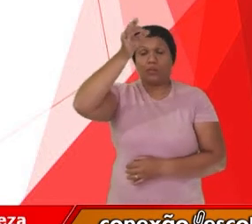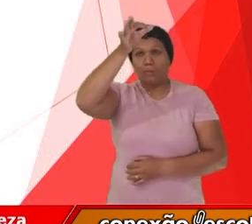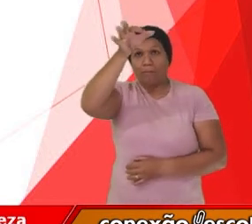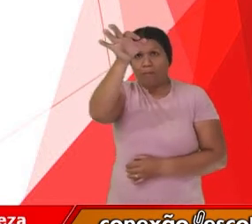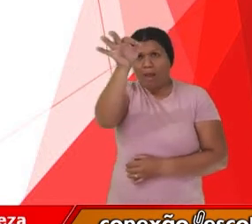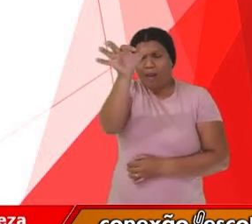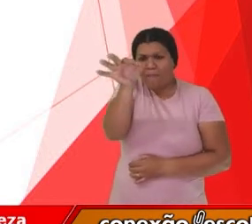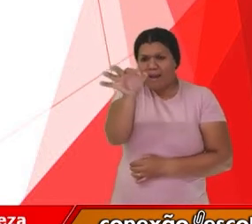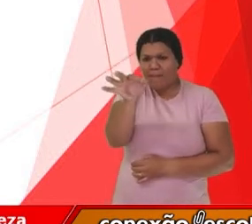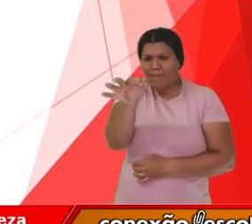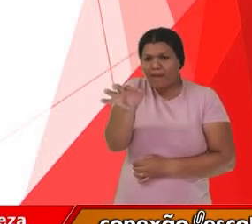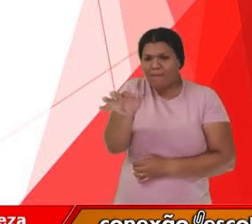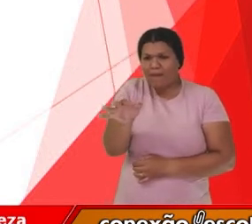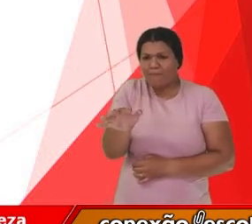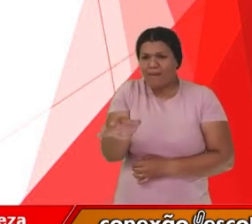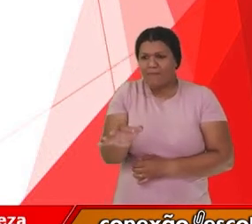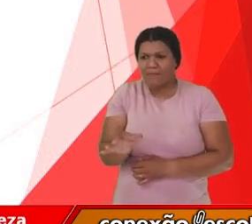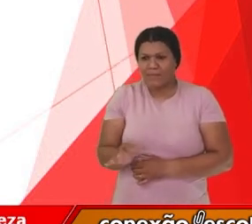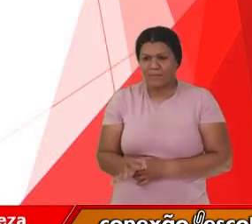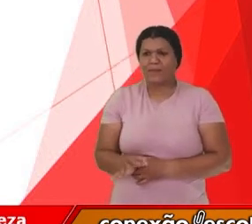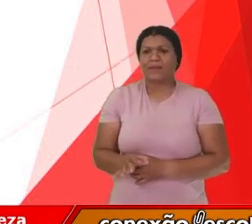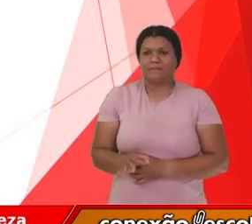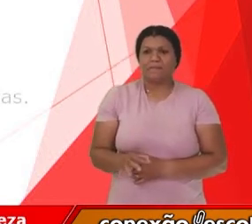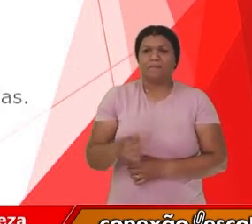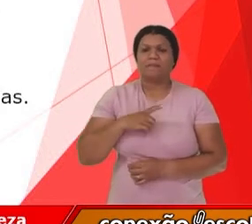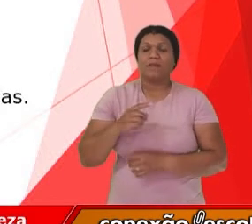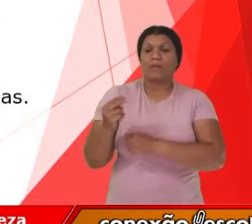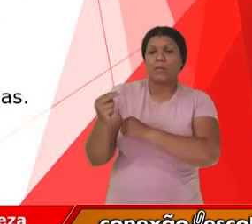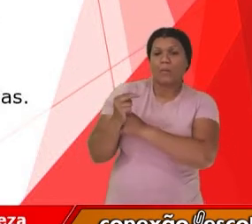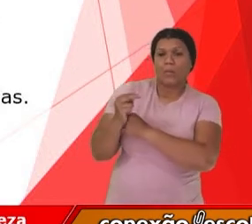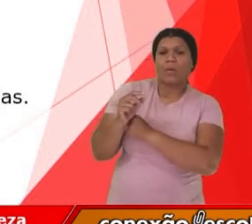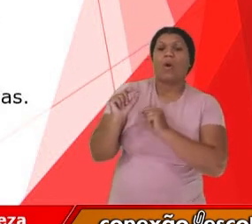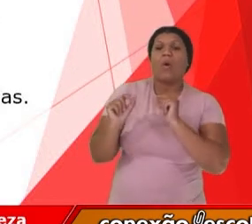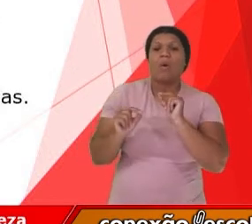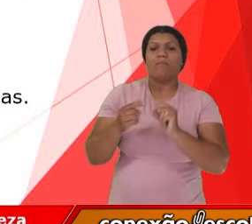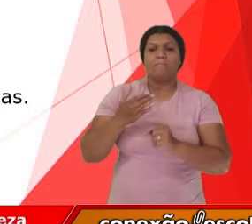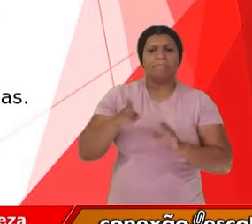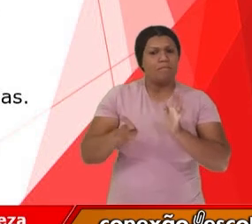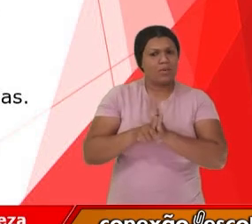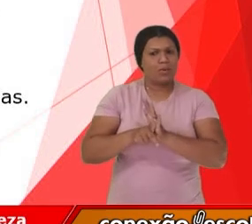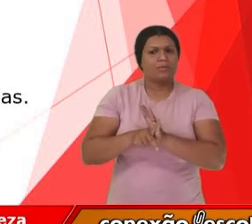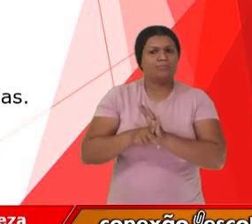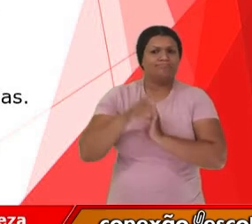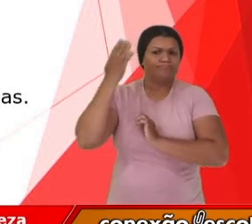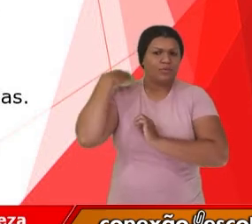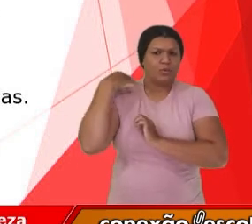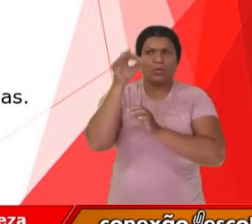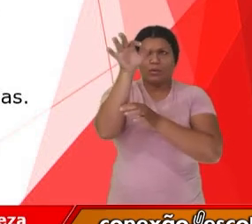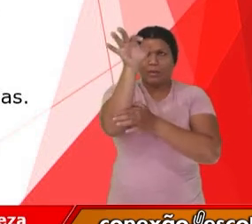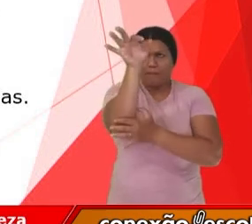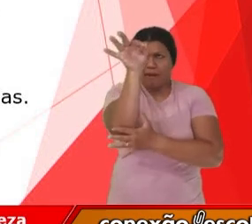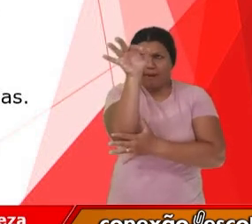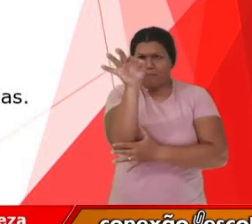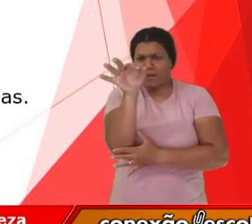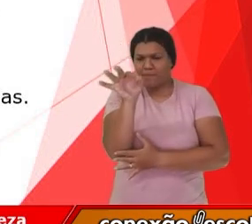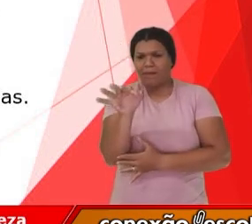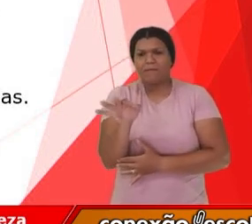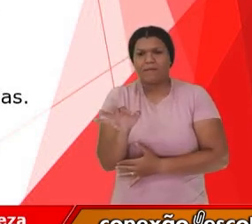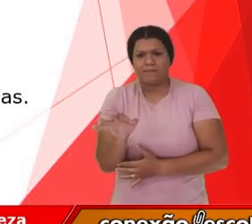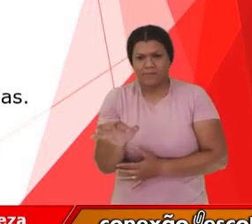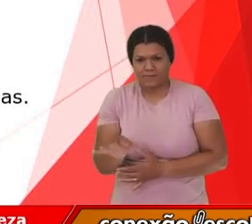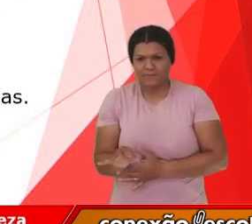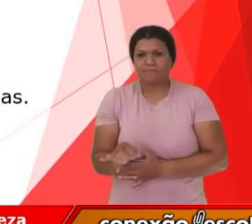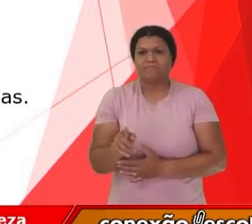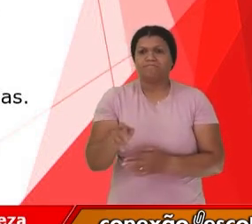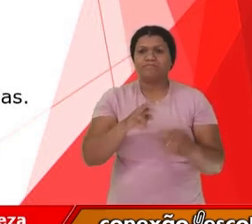medula espinal é protegida pela coluna vertebral. Ela é responsável pela comunicação entre